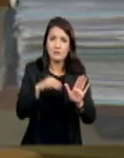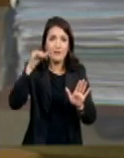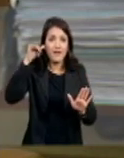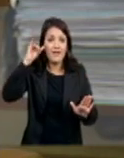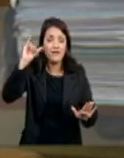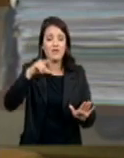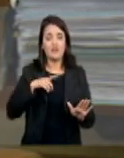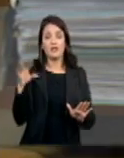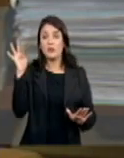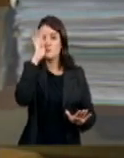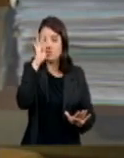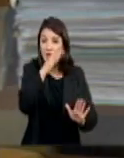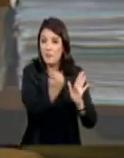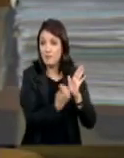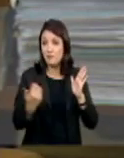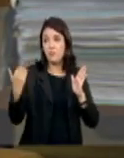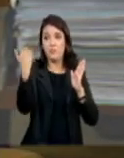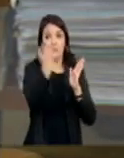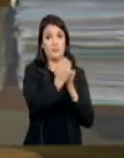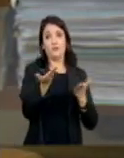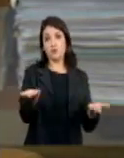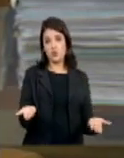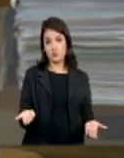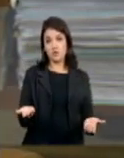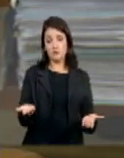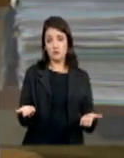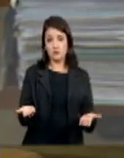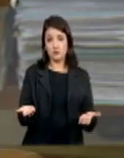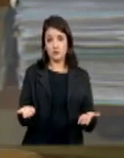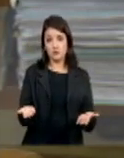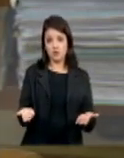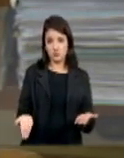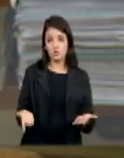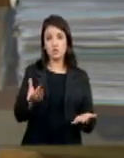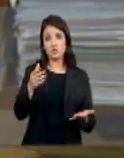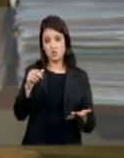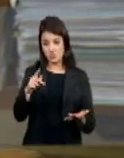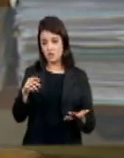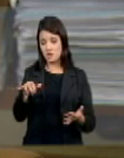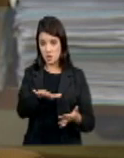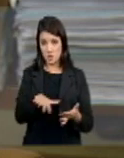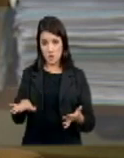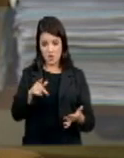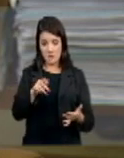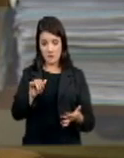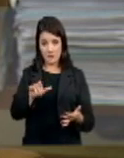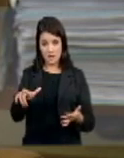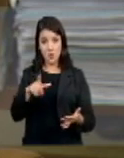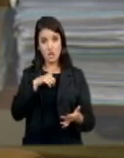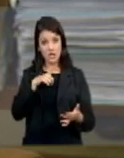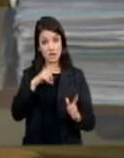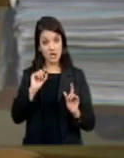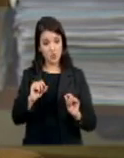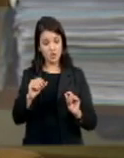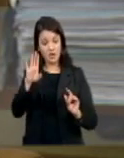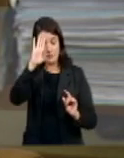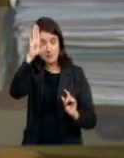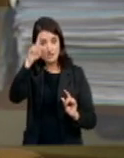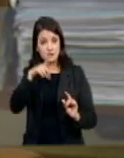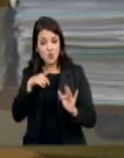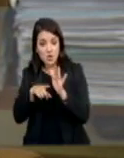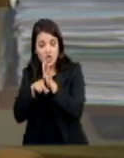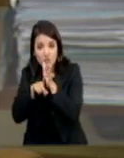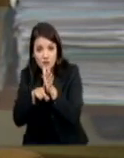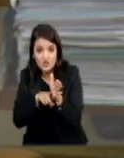excessos dos agentes da persecução penal em ordem é que prevaleça no âmbito de qualquer atividade investigatória e